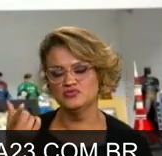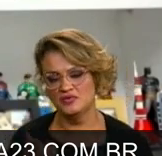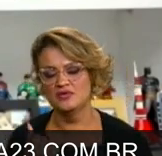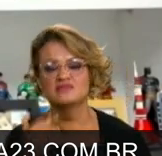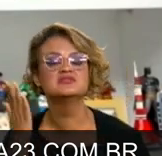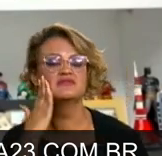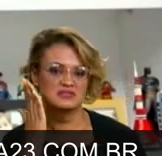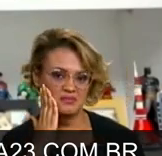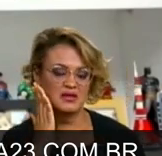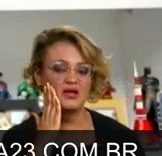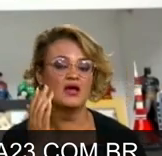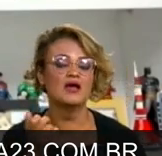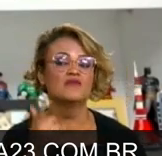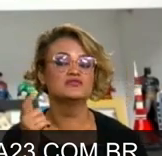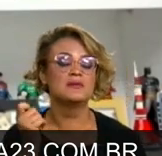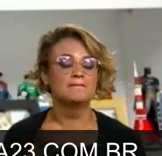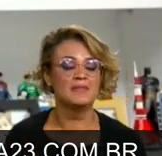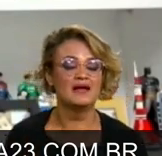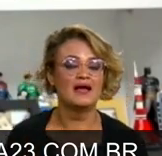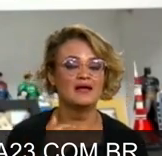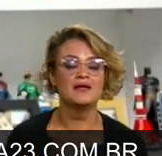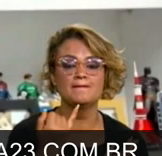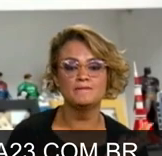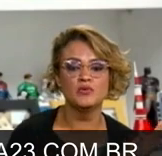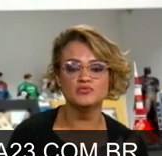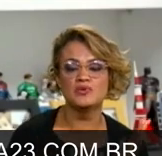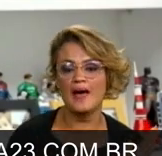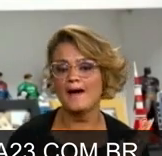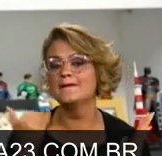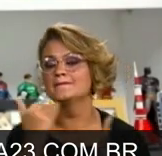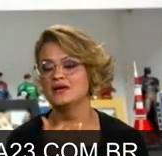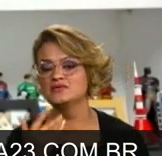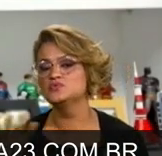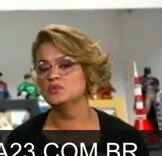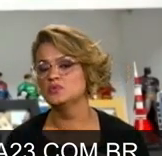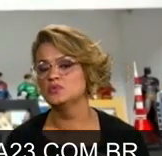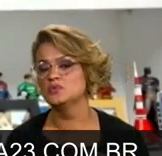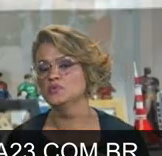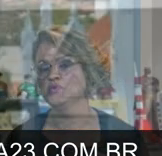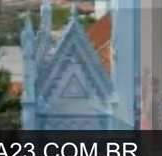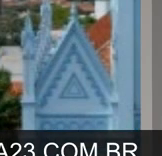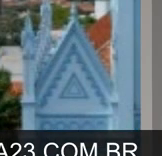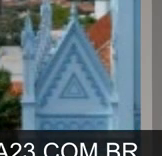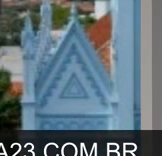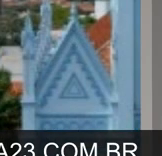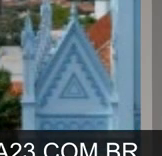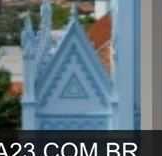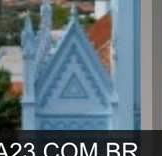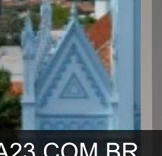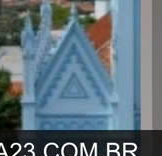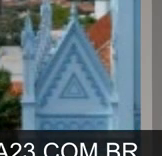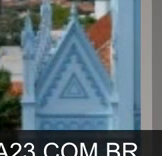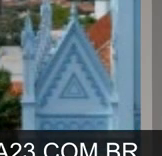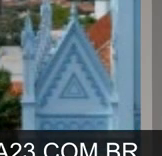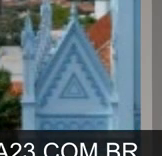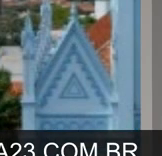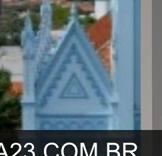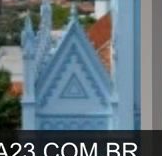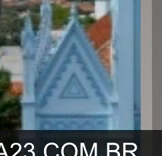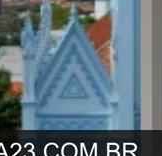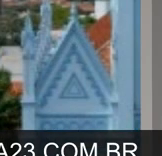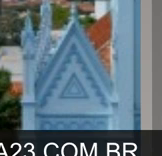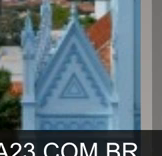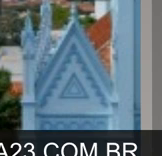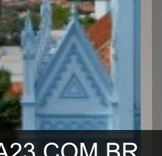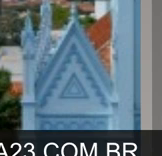saber exatamente quanto vai estar pagando de impostos federais e estaduais. É isso aí, tem gerado também